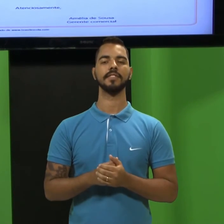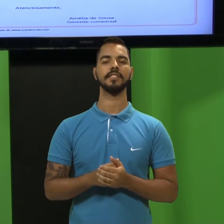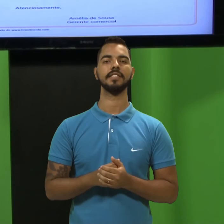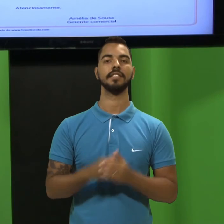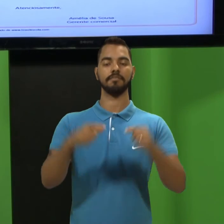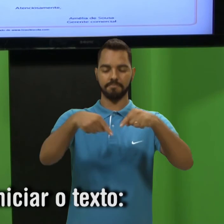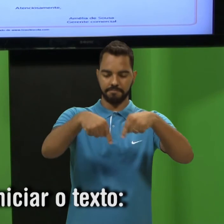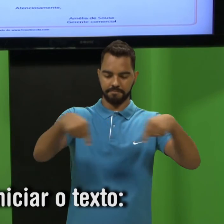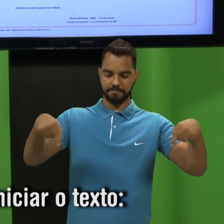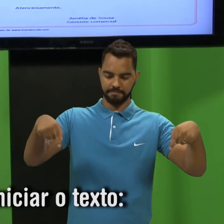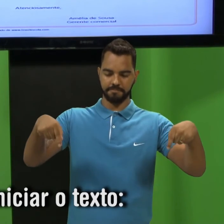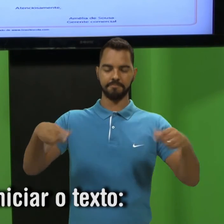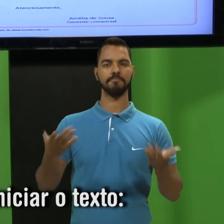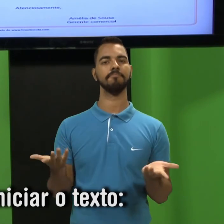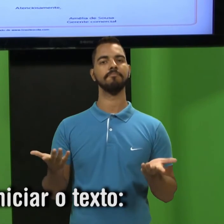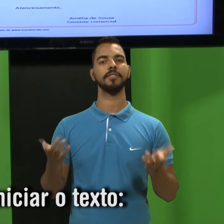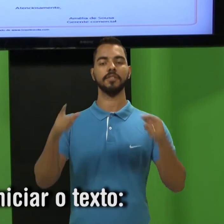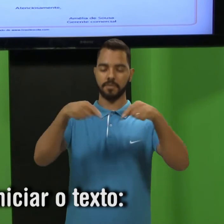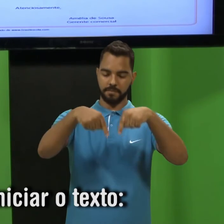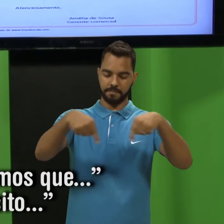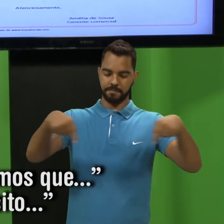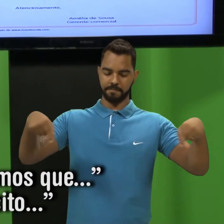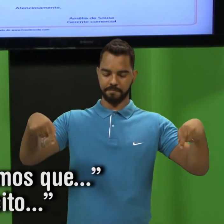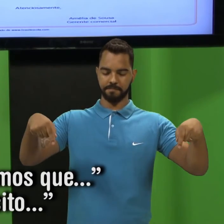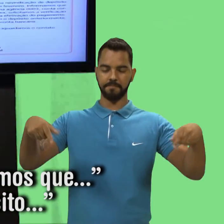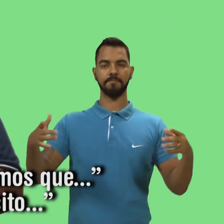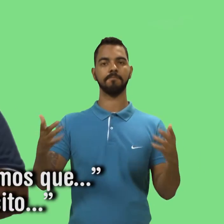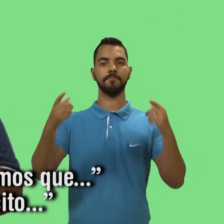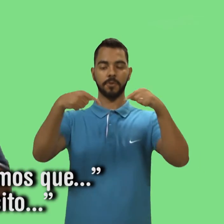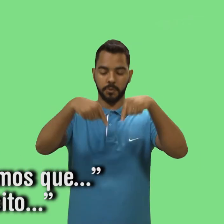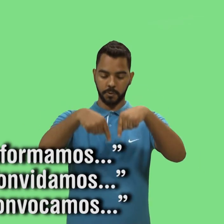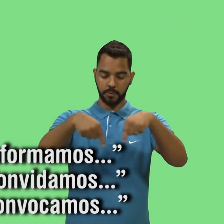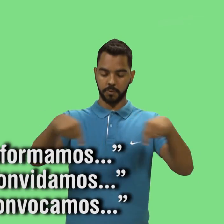informamos, convidamos, convocamos.